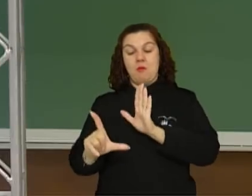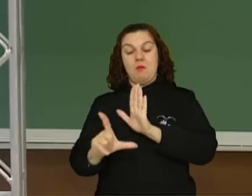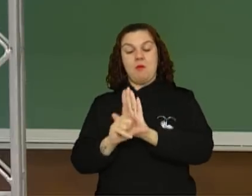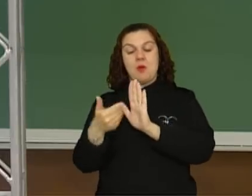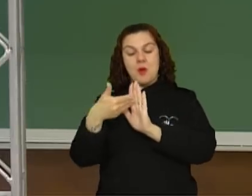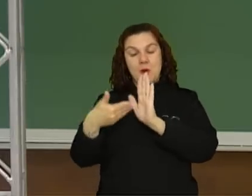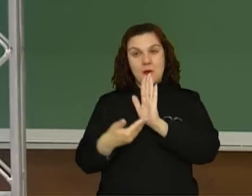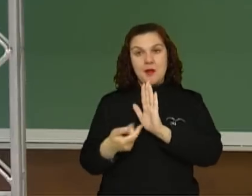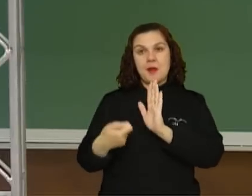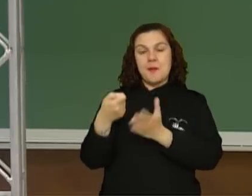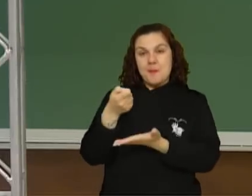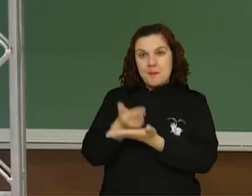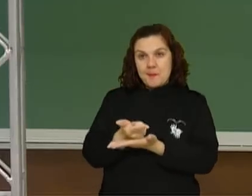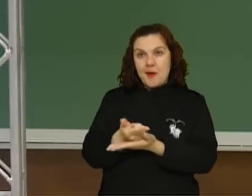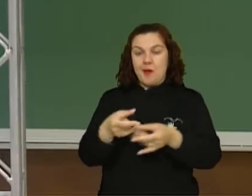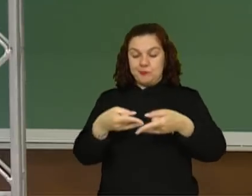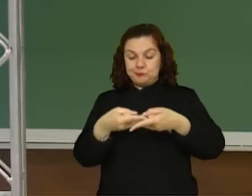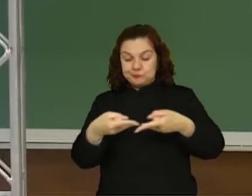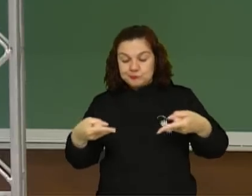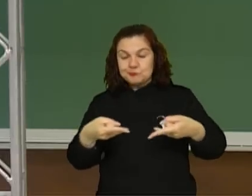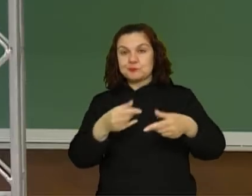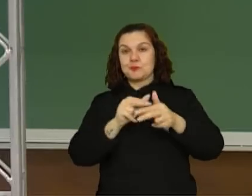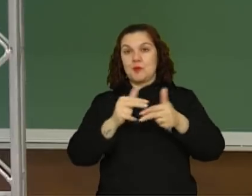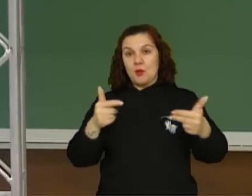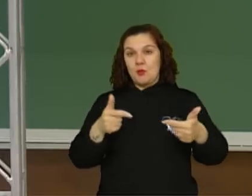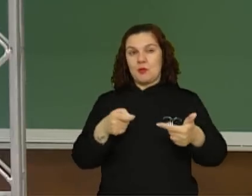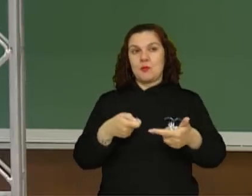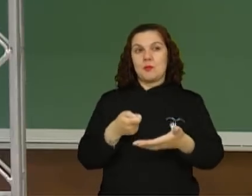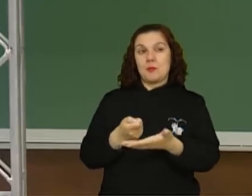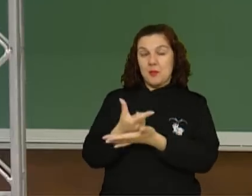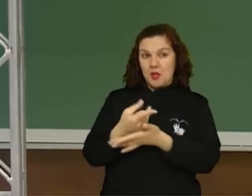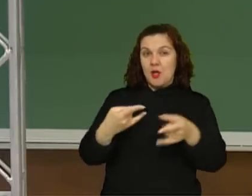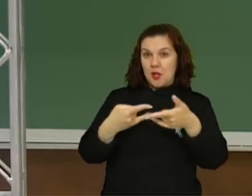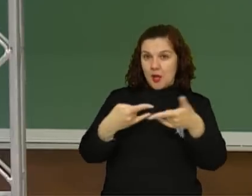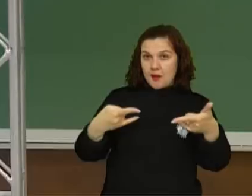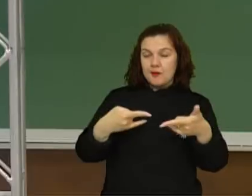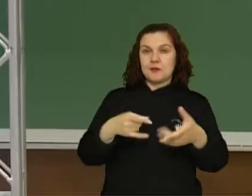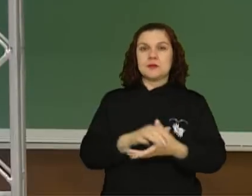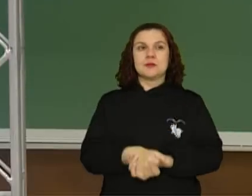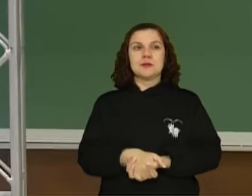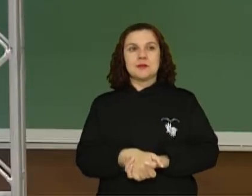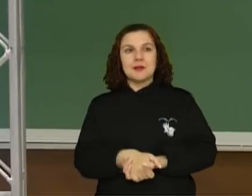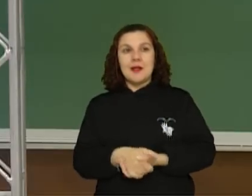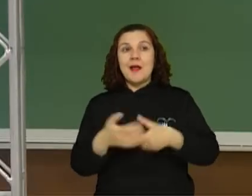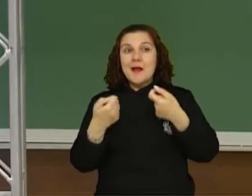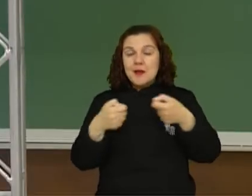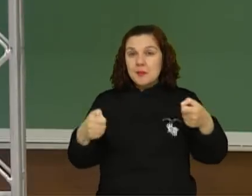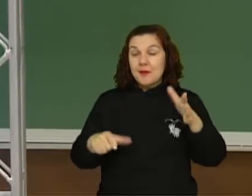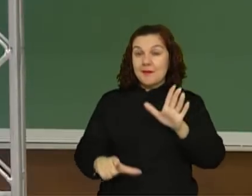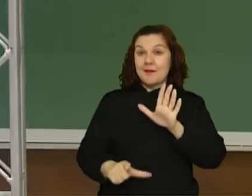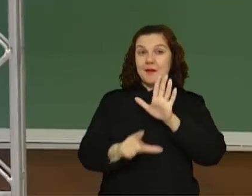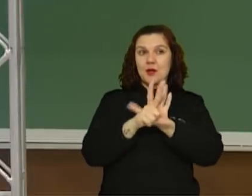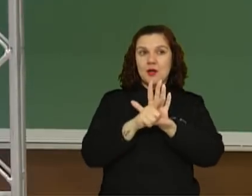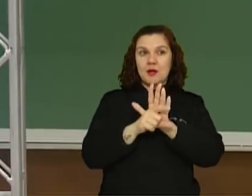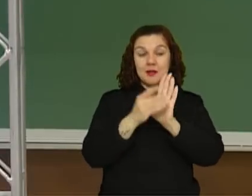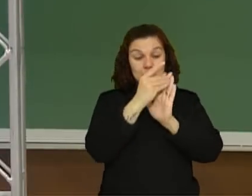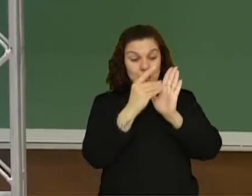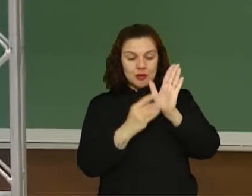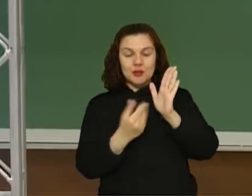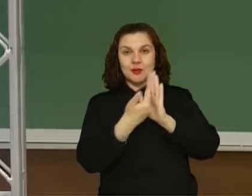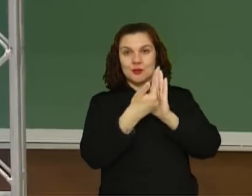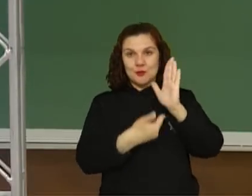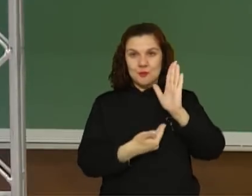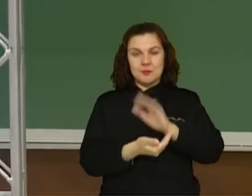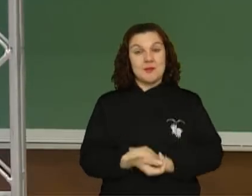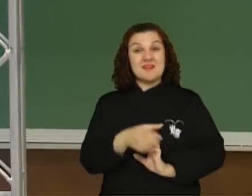autorização, pagar, ter lá, se tiver algum pagamento, ter feito, tem que estar legalizado,